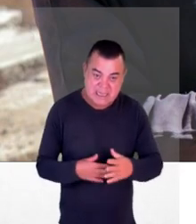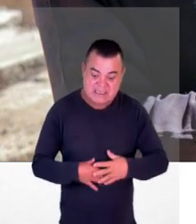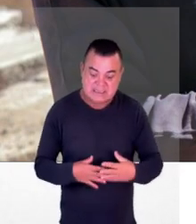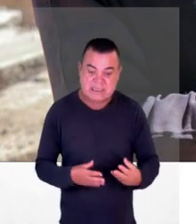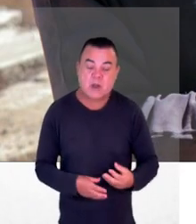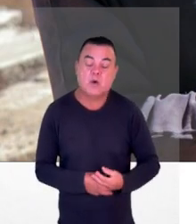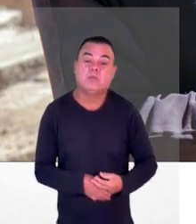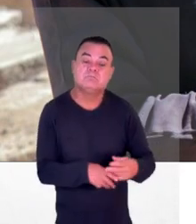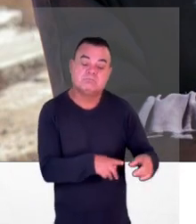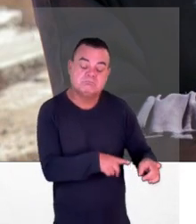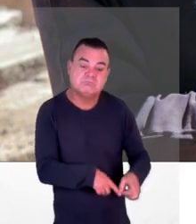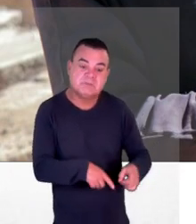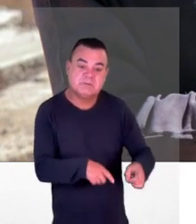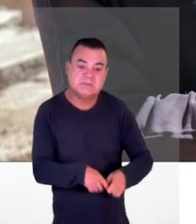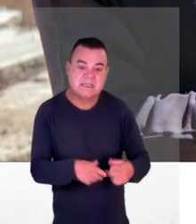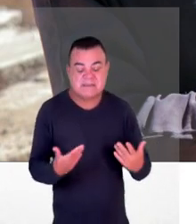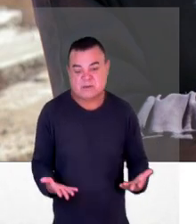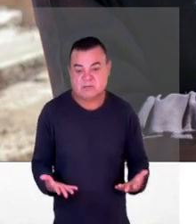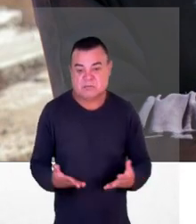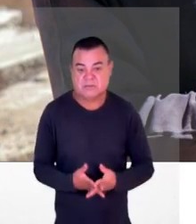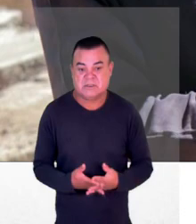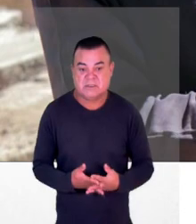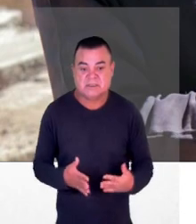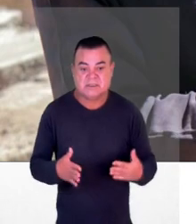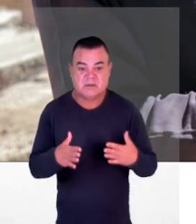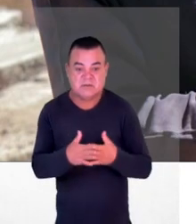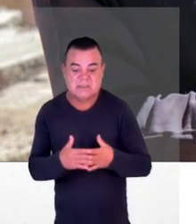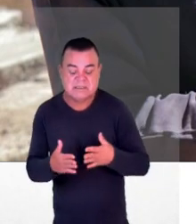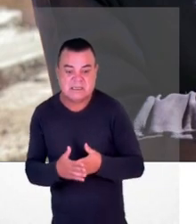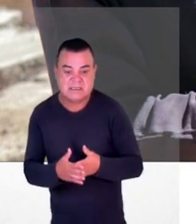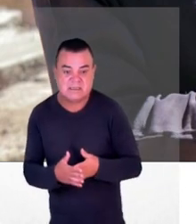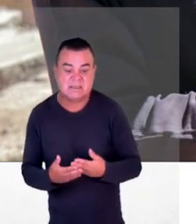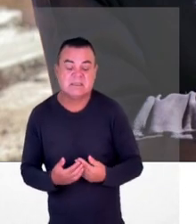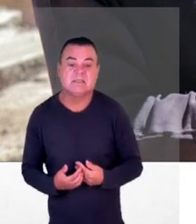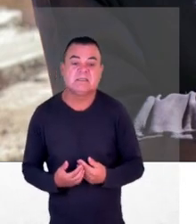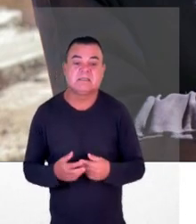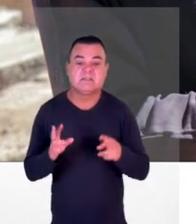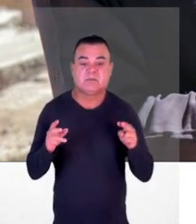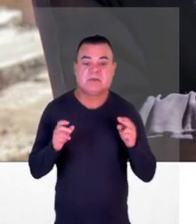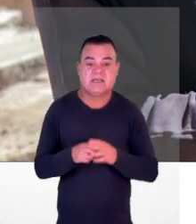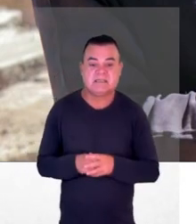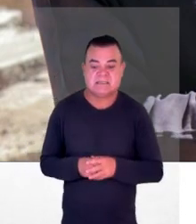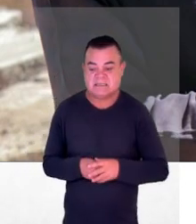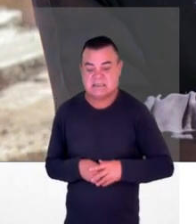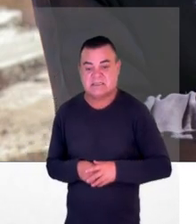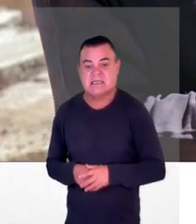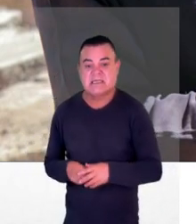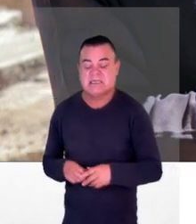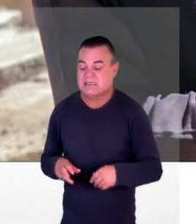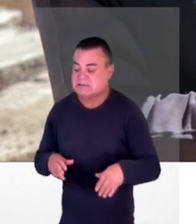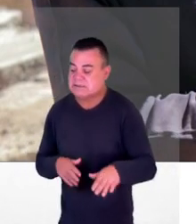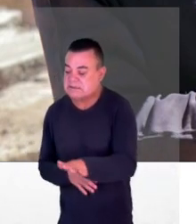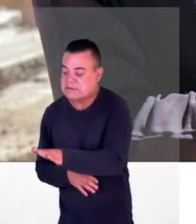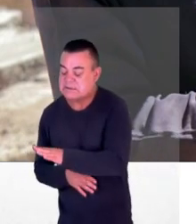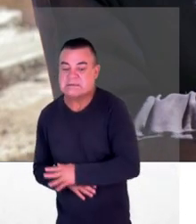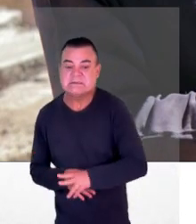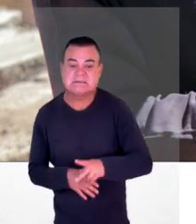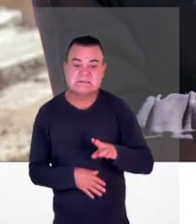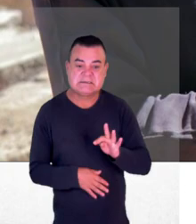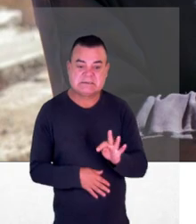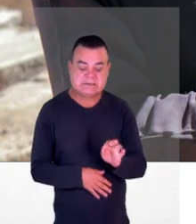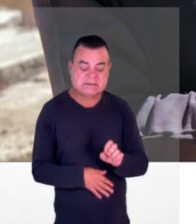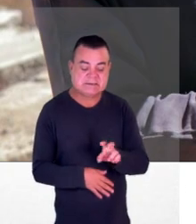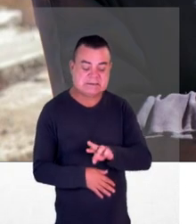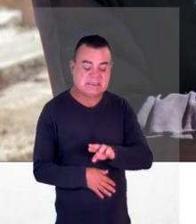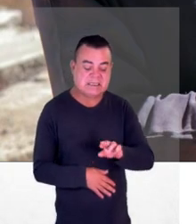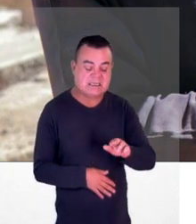conflito ele atinge tanto as famosas terras pretas da Ucrânia que são consideradas das mais fortes do mundo como a